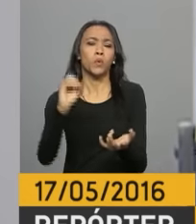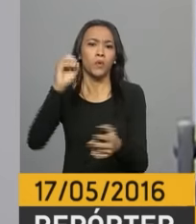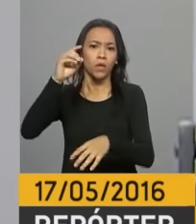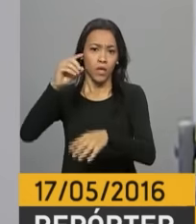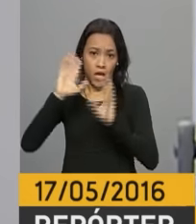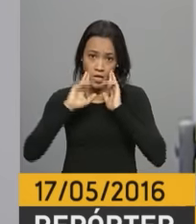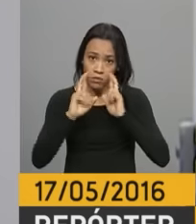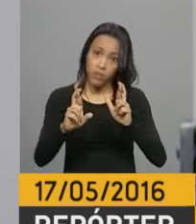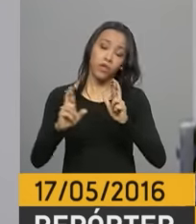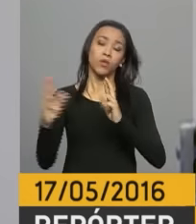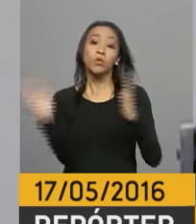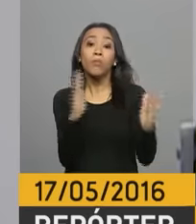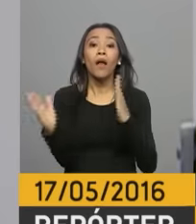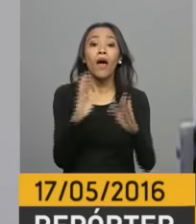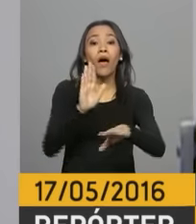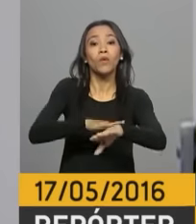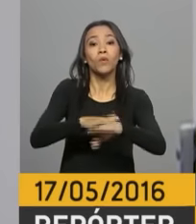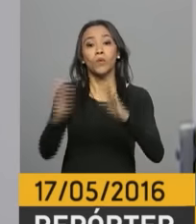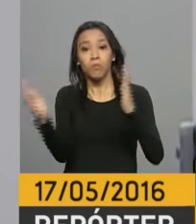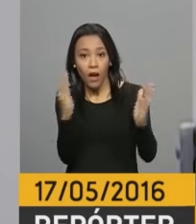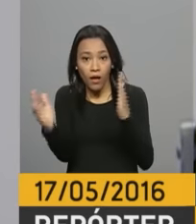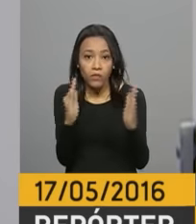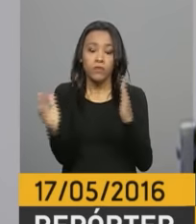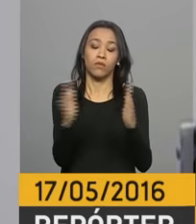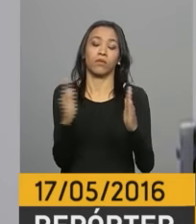etc., inclusive